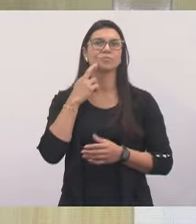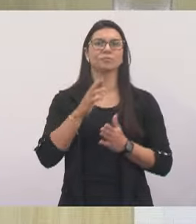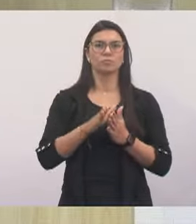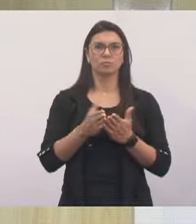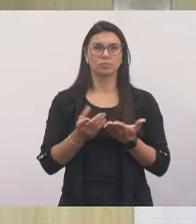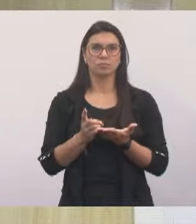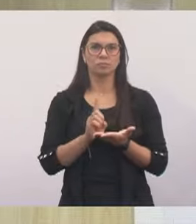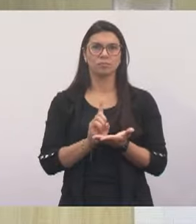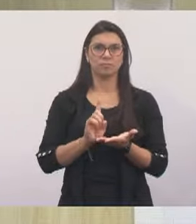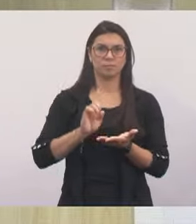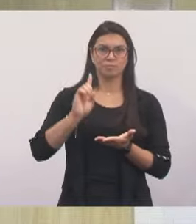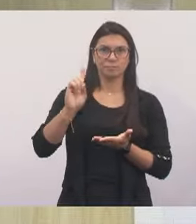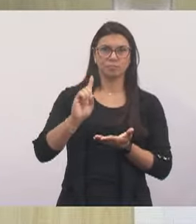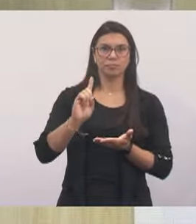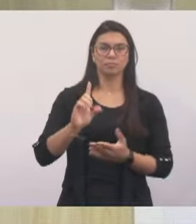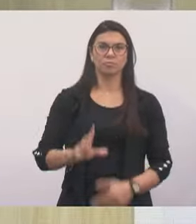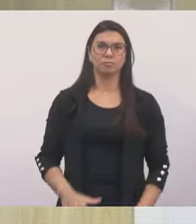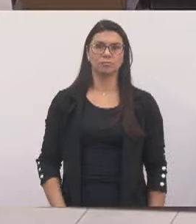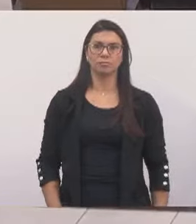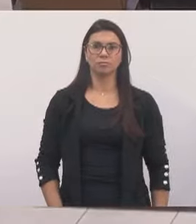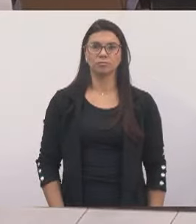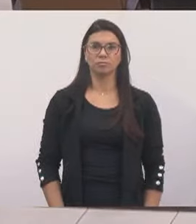procederá à leitura de um trecho da Bíblia.